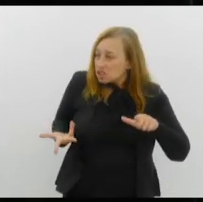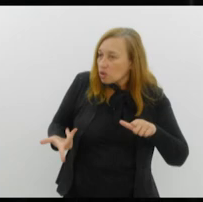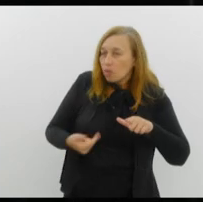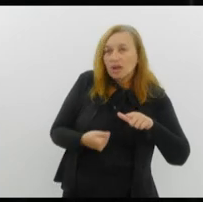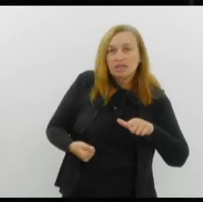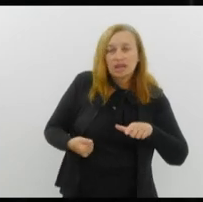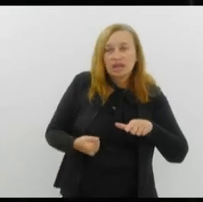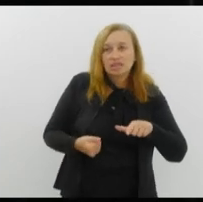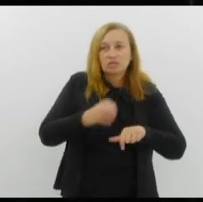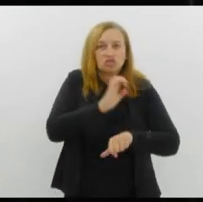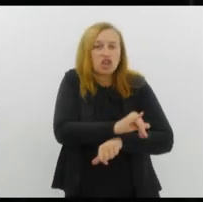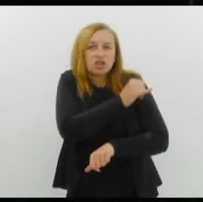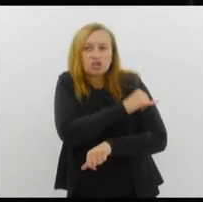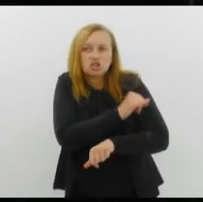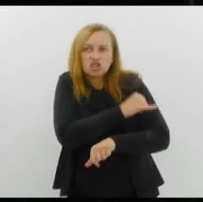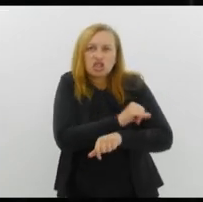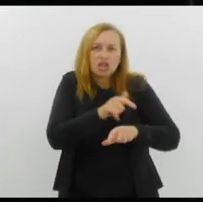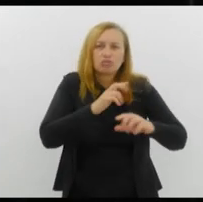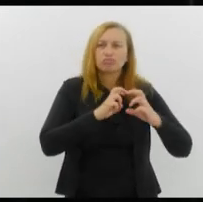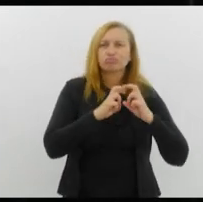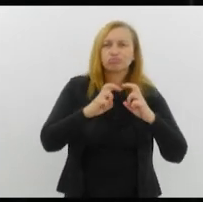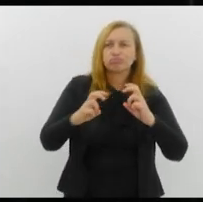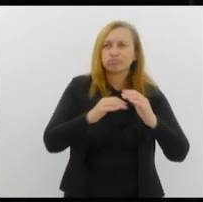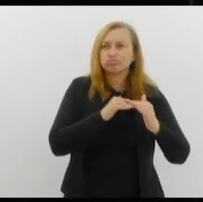Janeiro, transporta